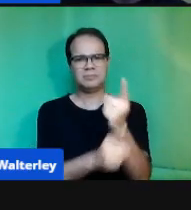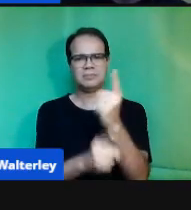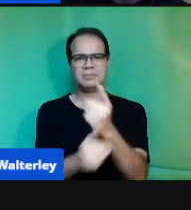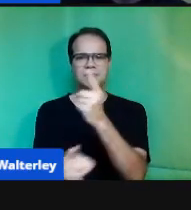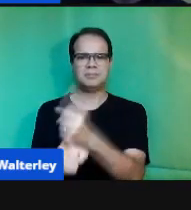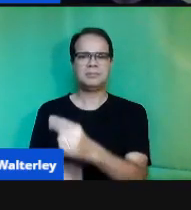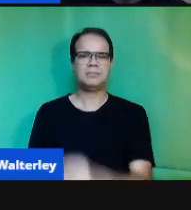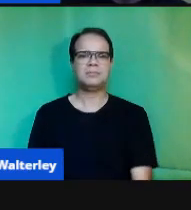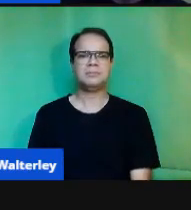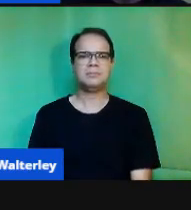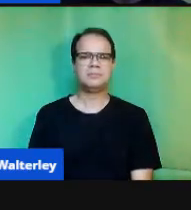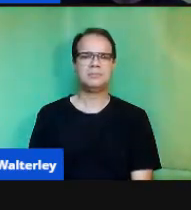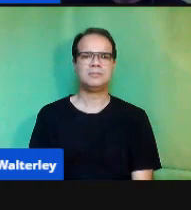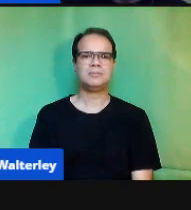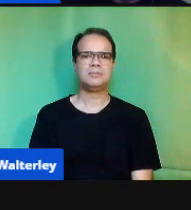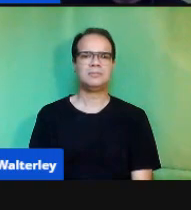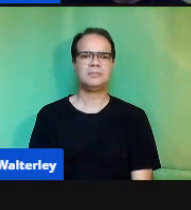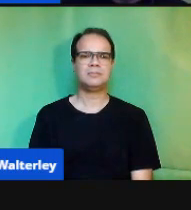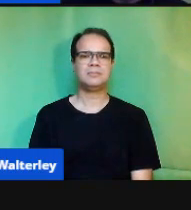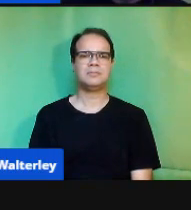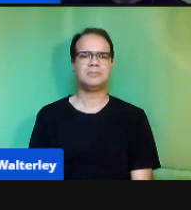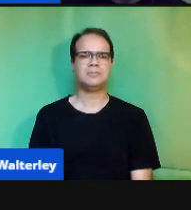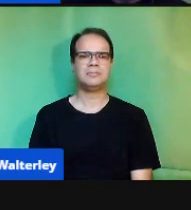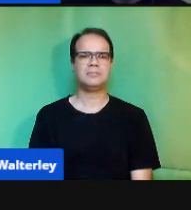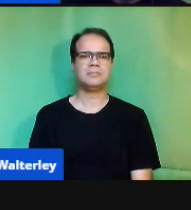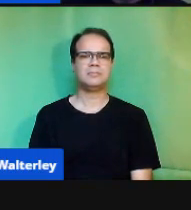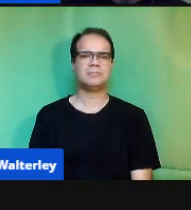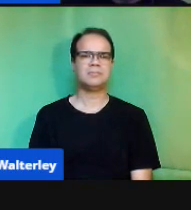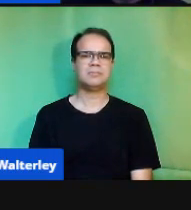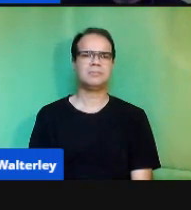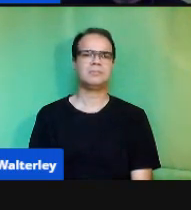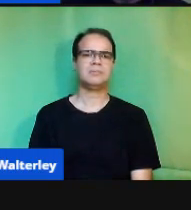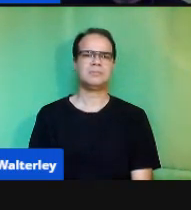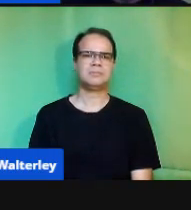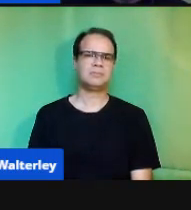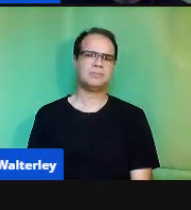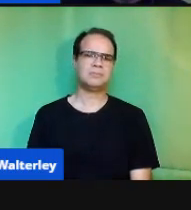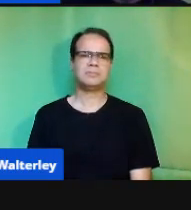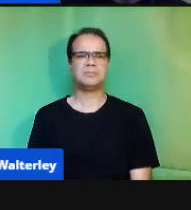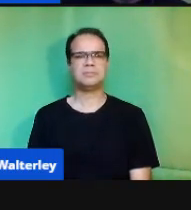Crimes include fraud, slavery, even homicide.